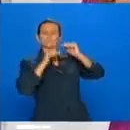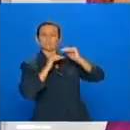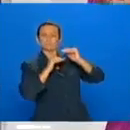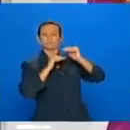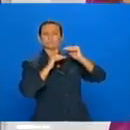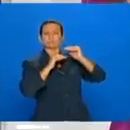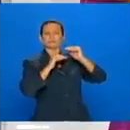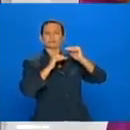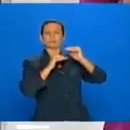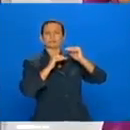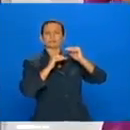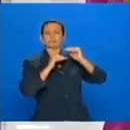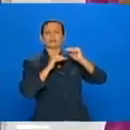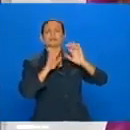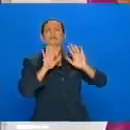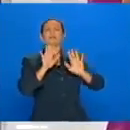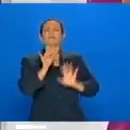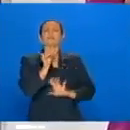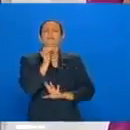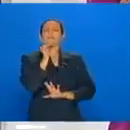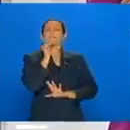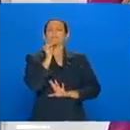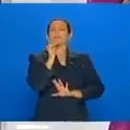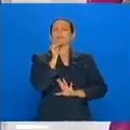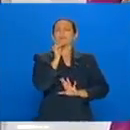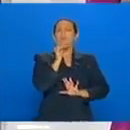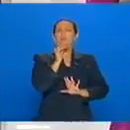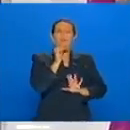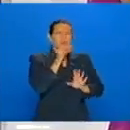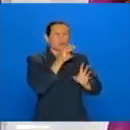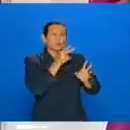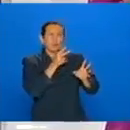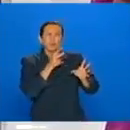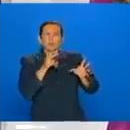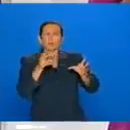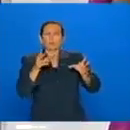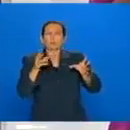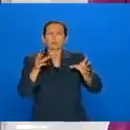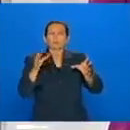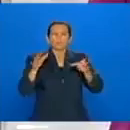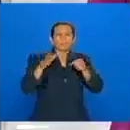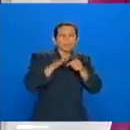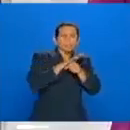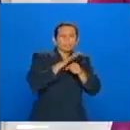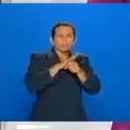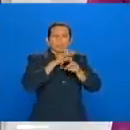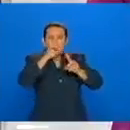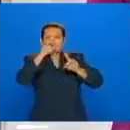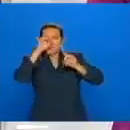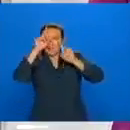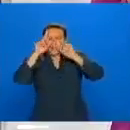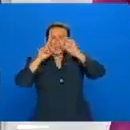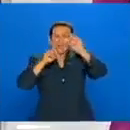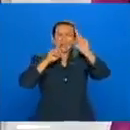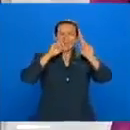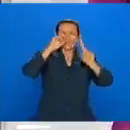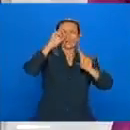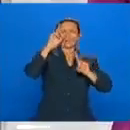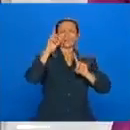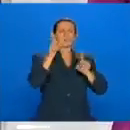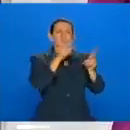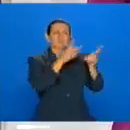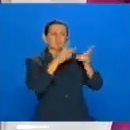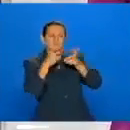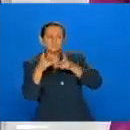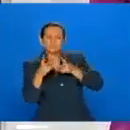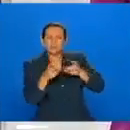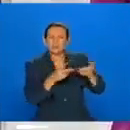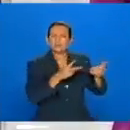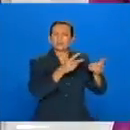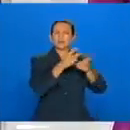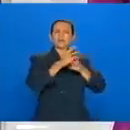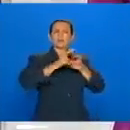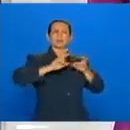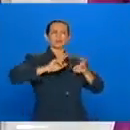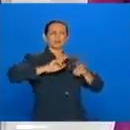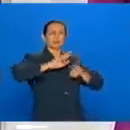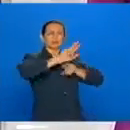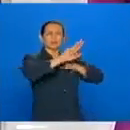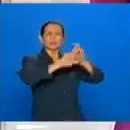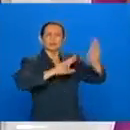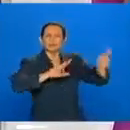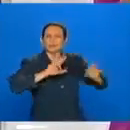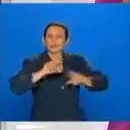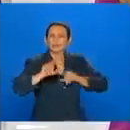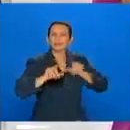tudo é como se fosse um arcabouço, né? Pautado na diferenciação, na distinção, na